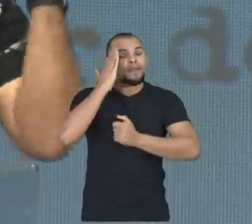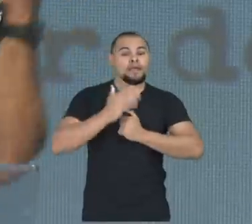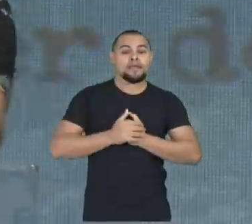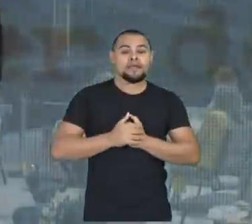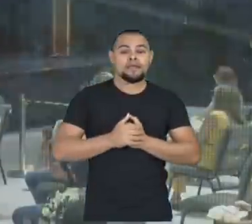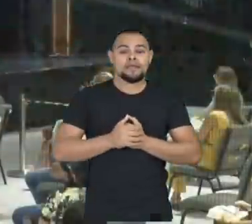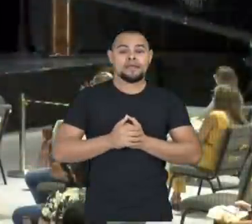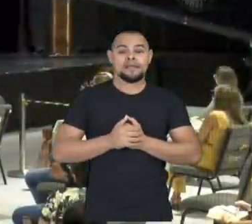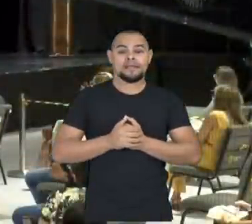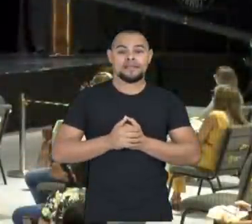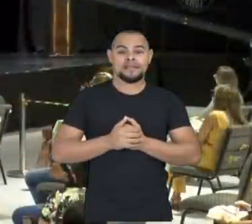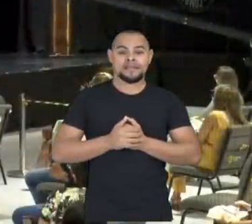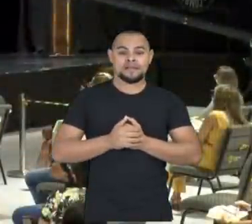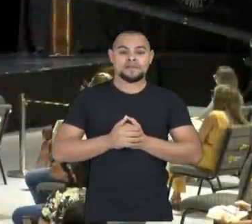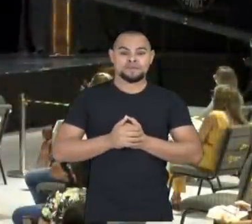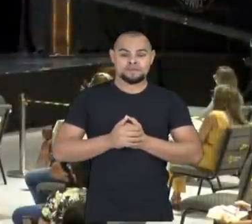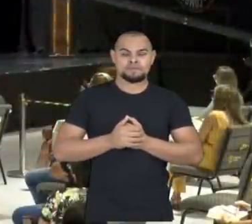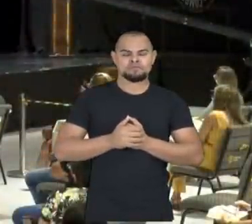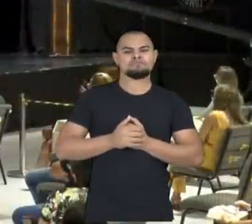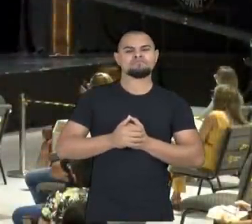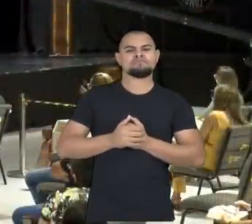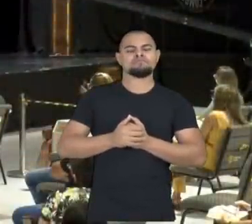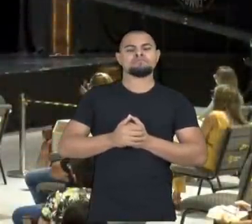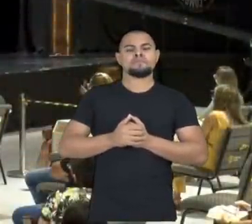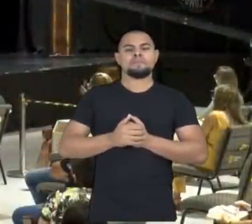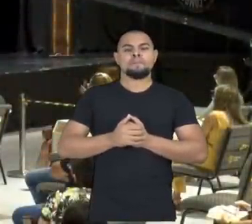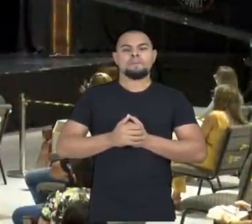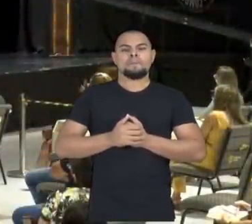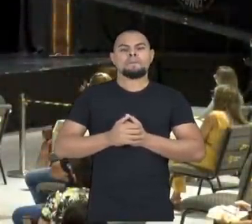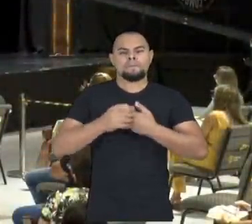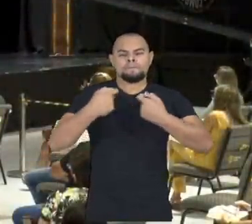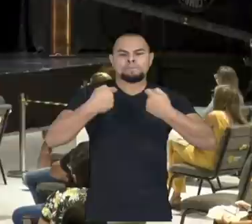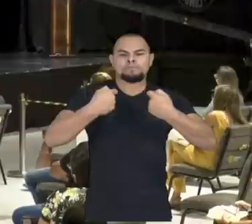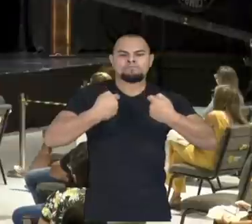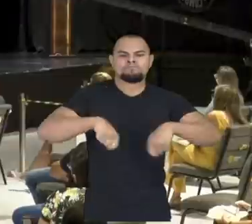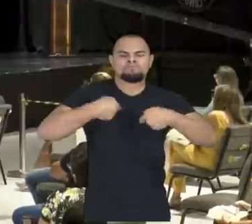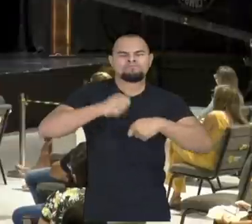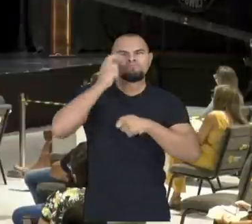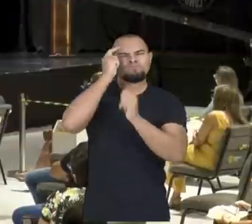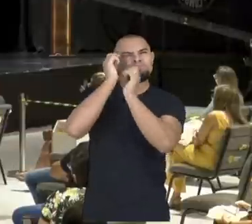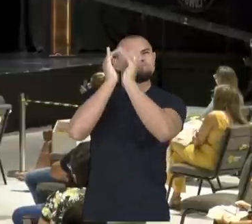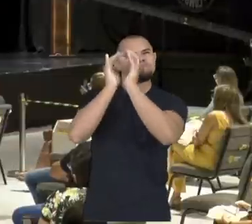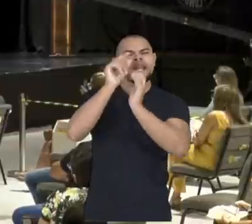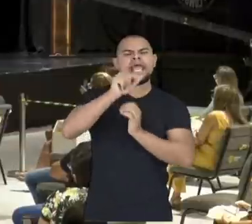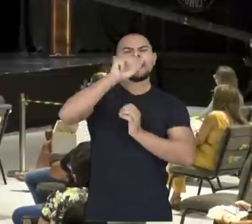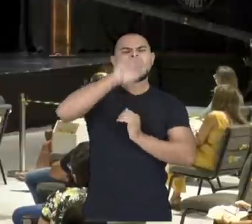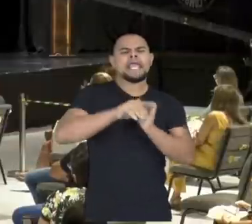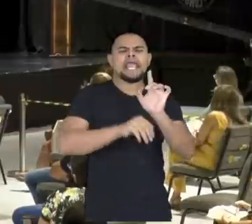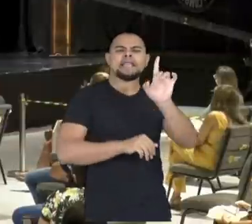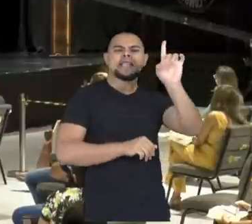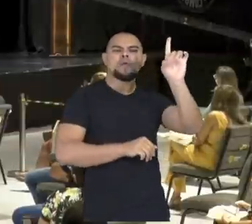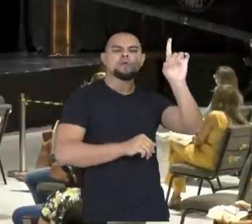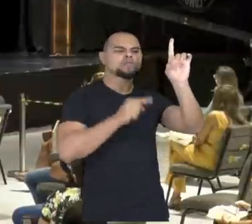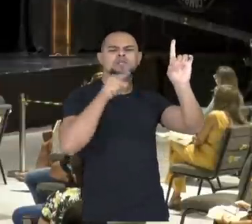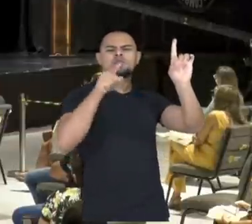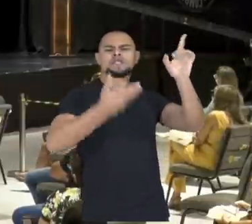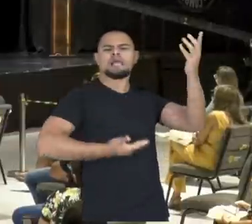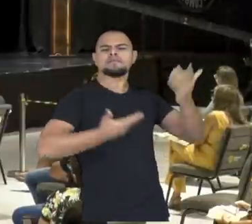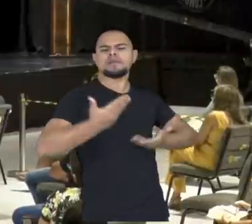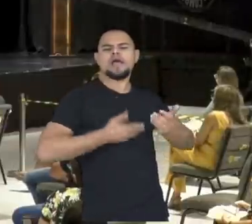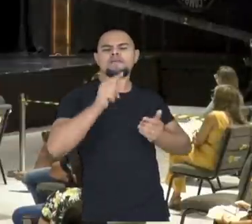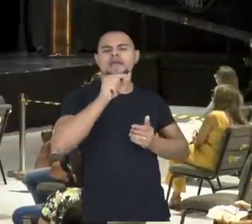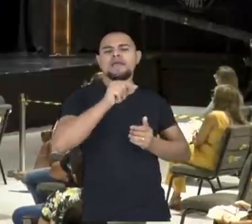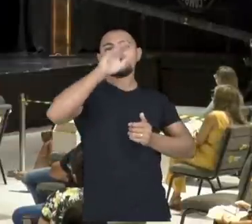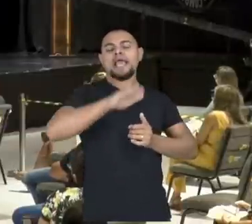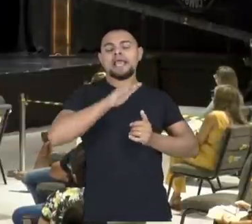Qualquer inconsistência cognitiva de conhecimento sobre quem é o Deus que você está seguindo aqui,